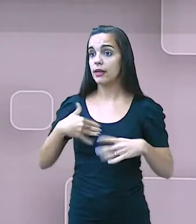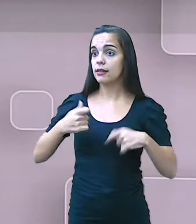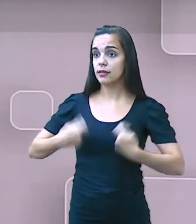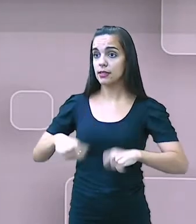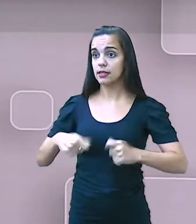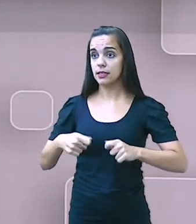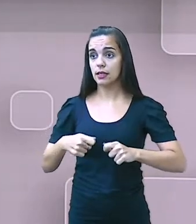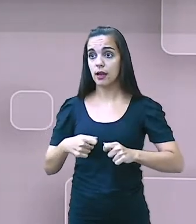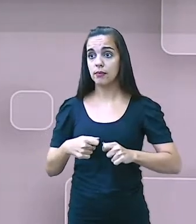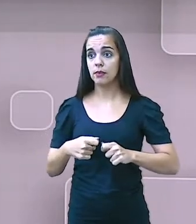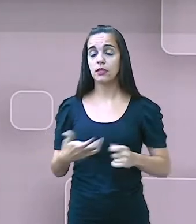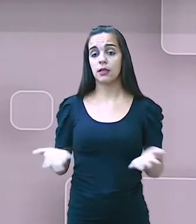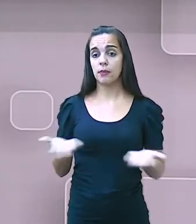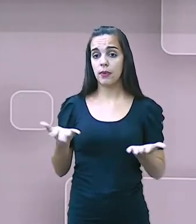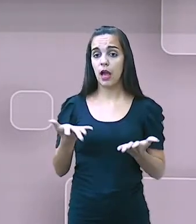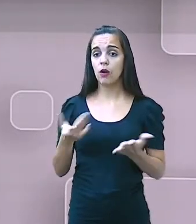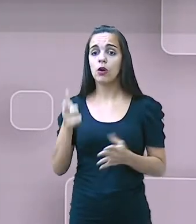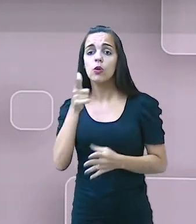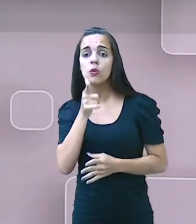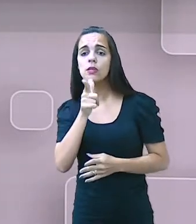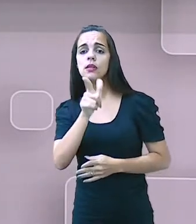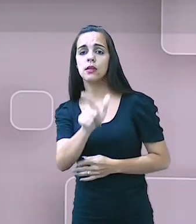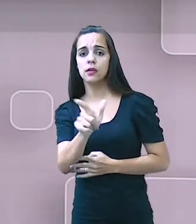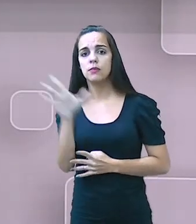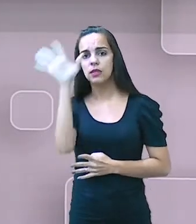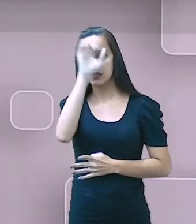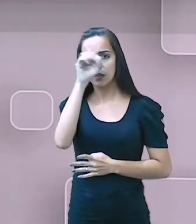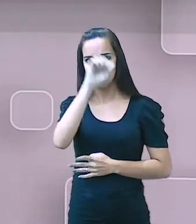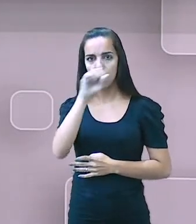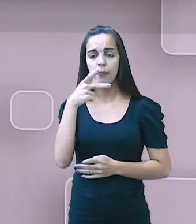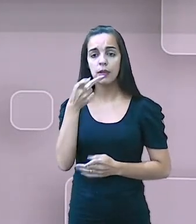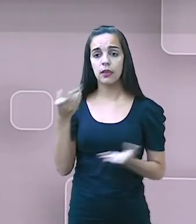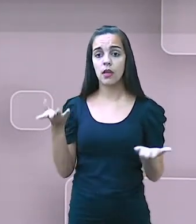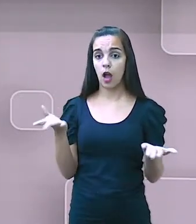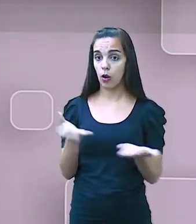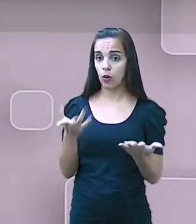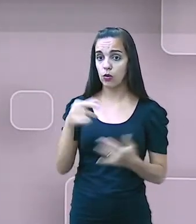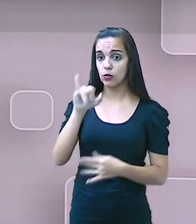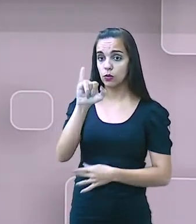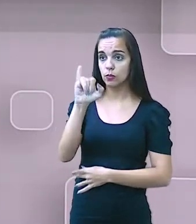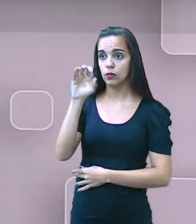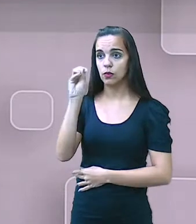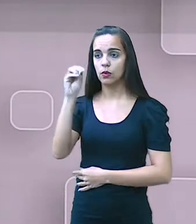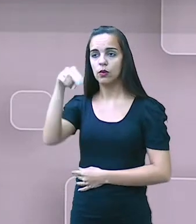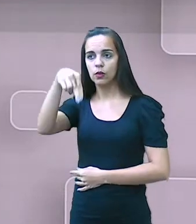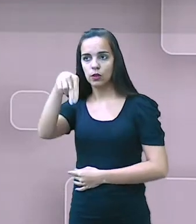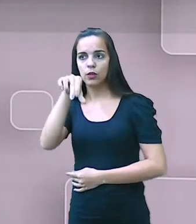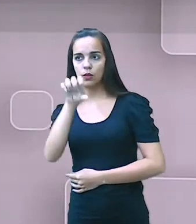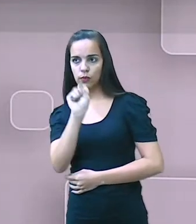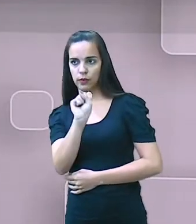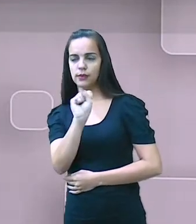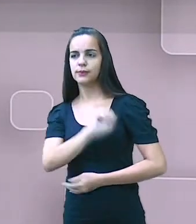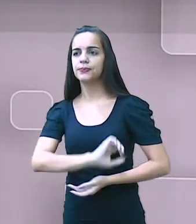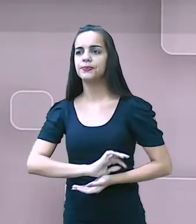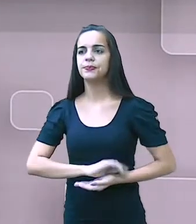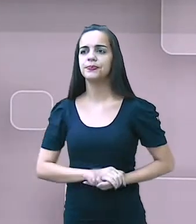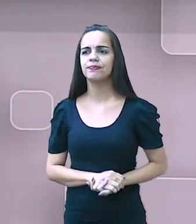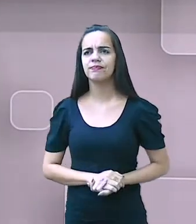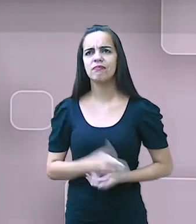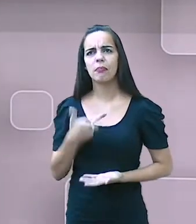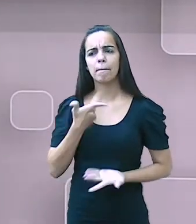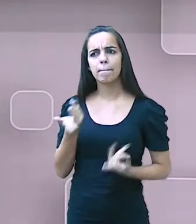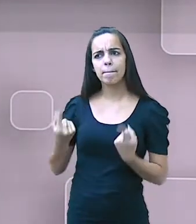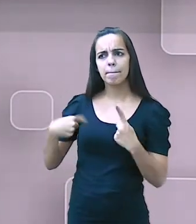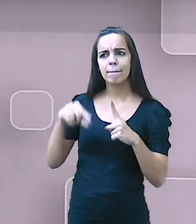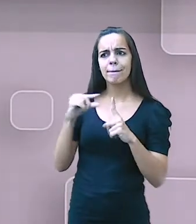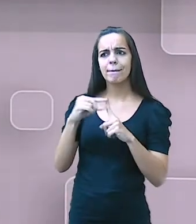para nós aprendermos sobre íons hoje. Palavra pequena, não é? Mas esta